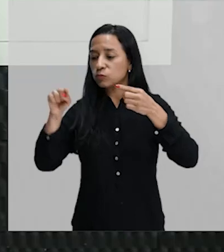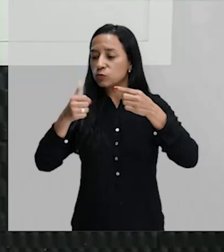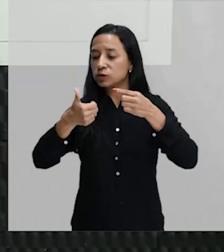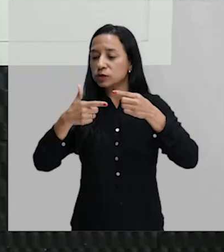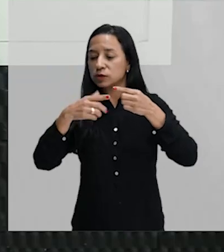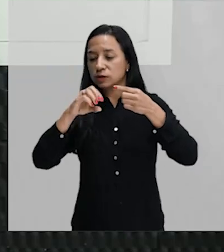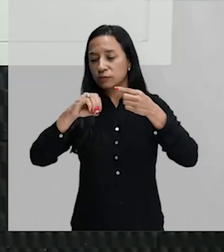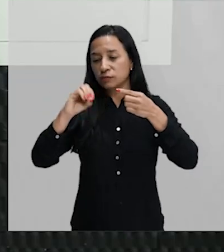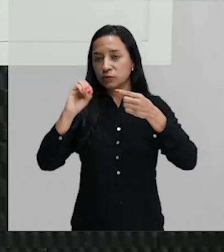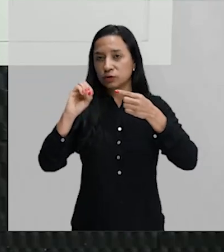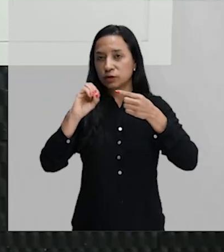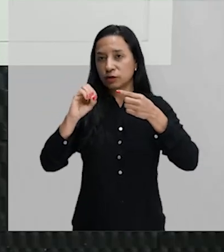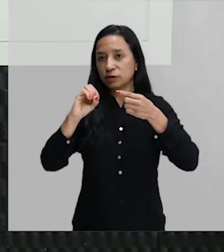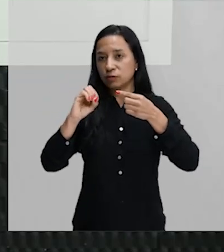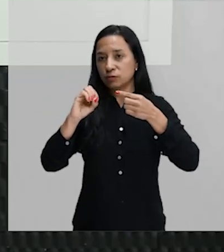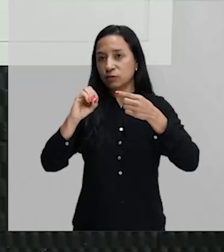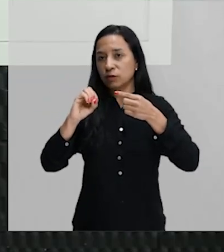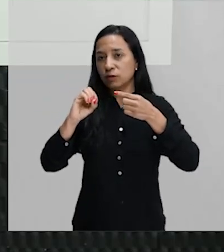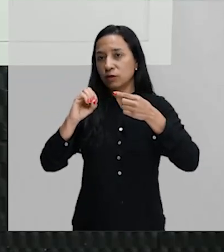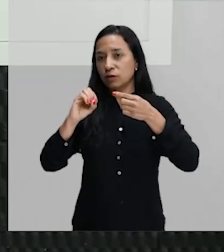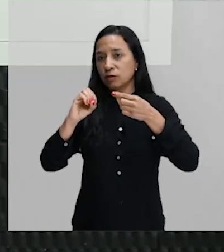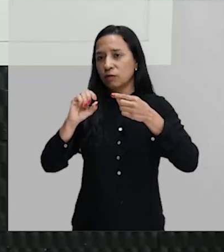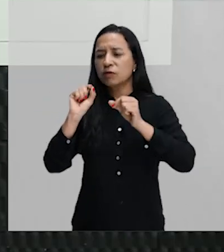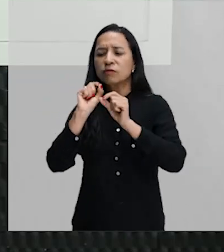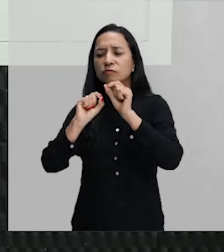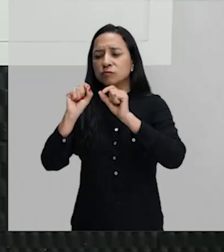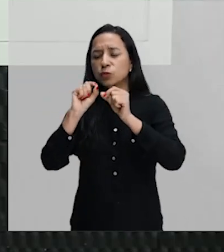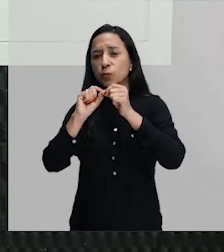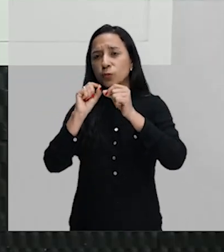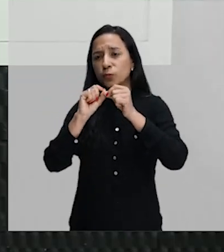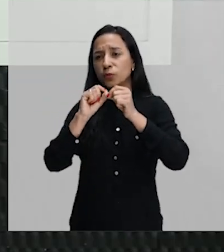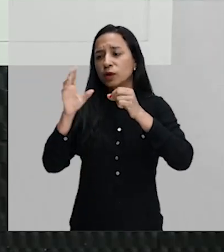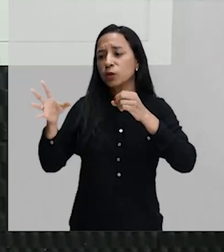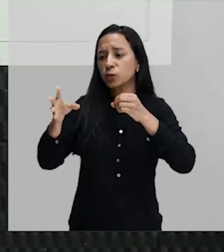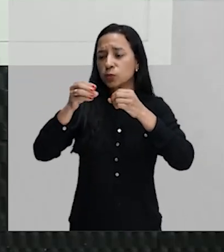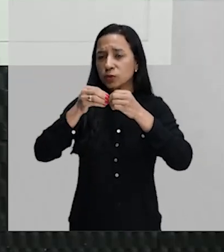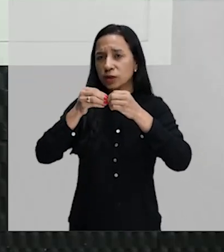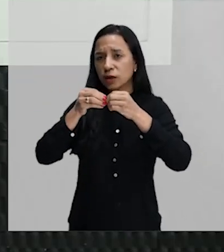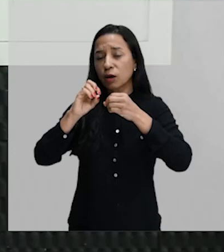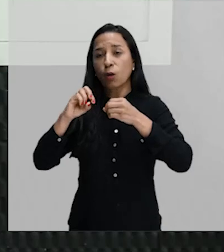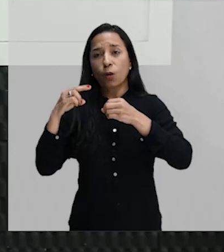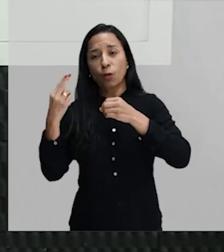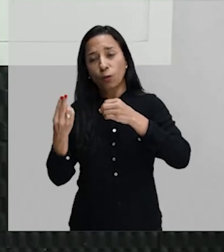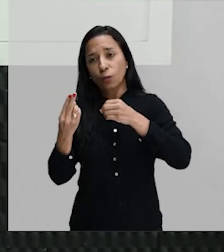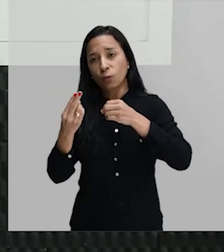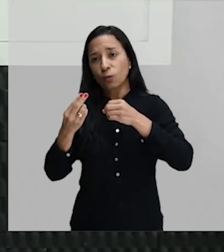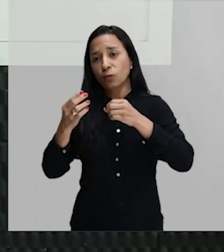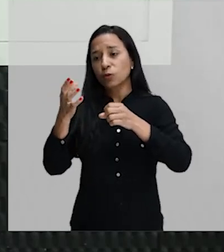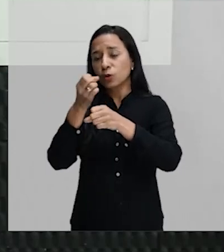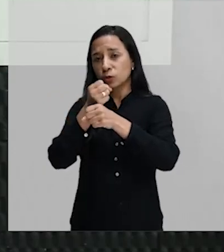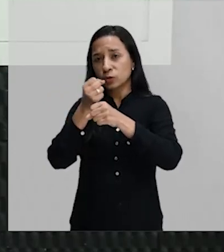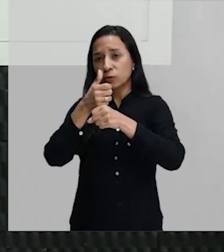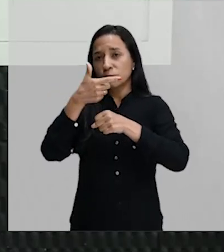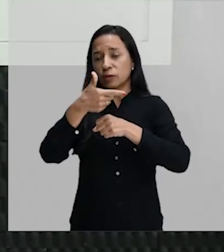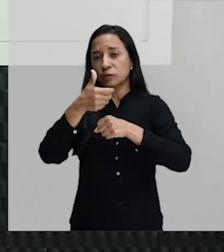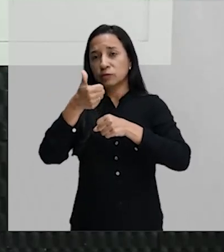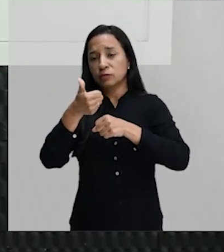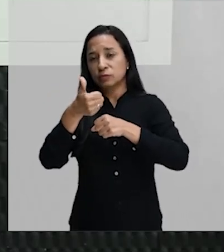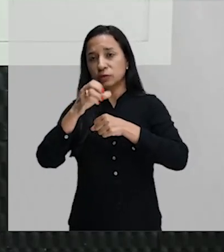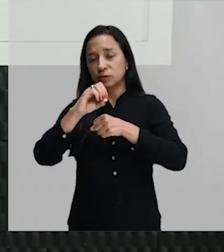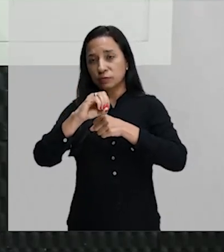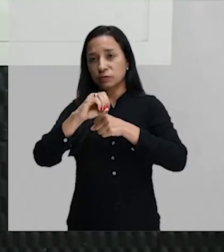qual o suplementar de 120. Ou seja, aquele que somado com 120 dá 180. No caso é